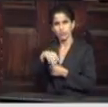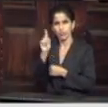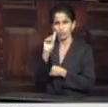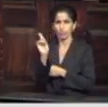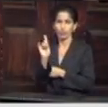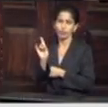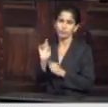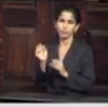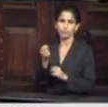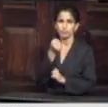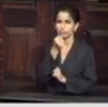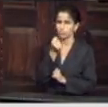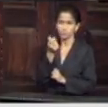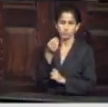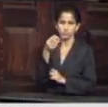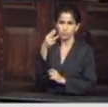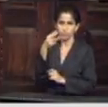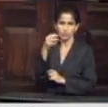30 segundos.